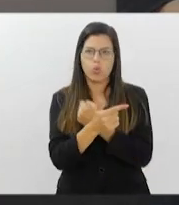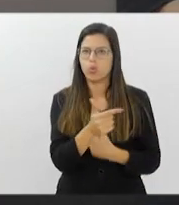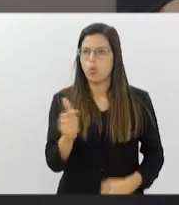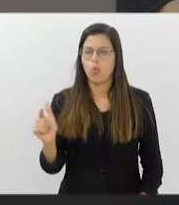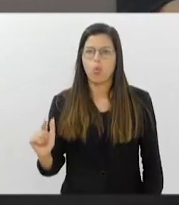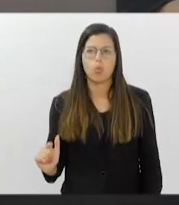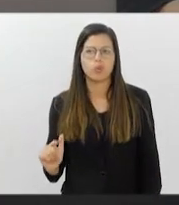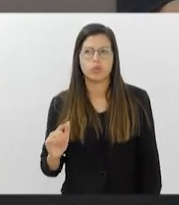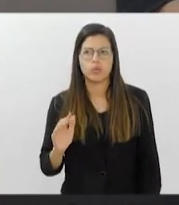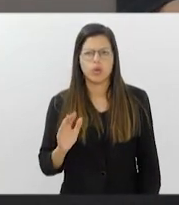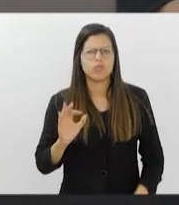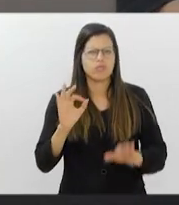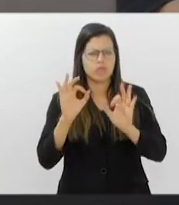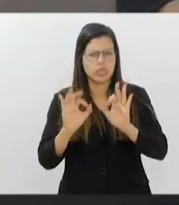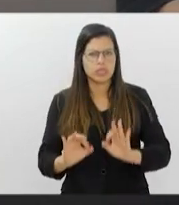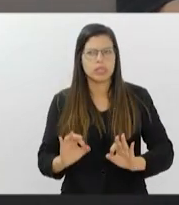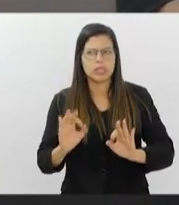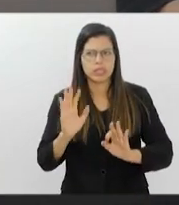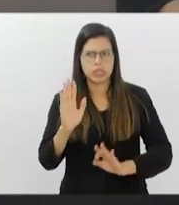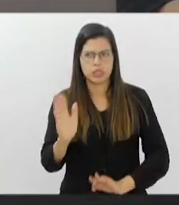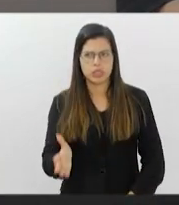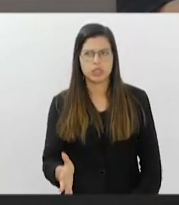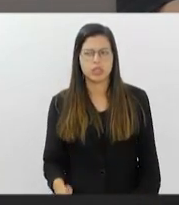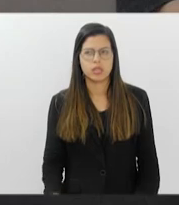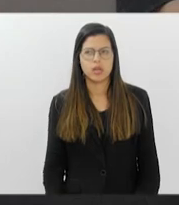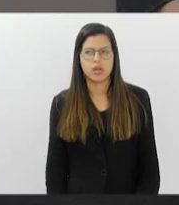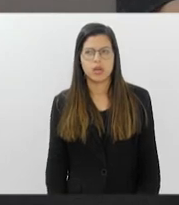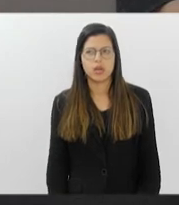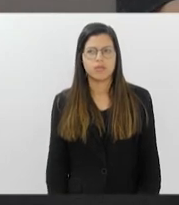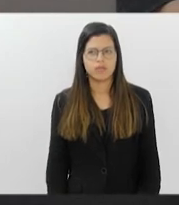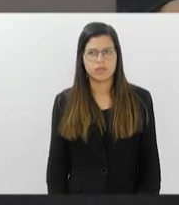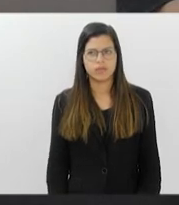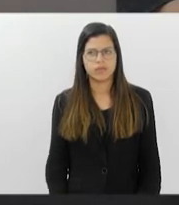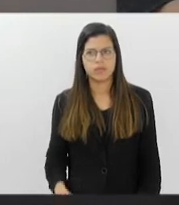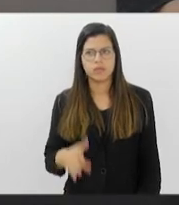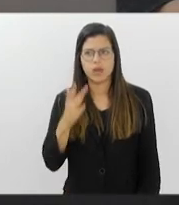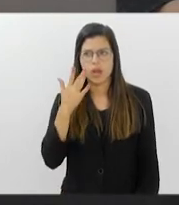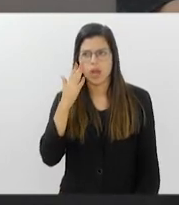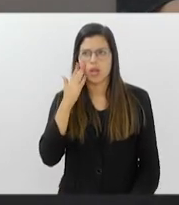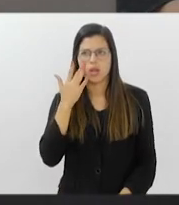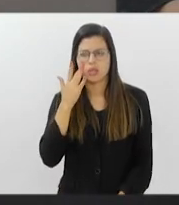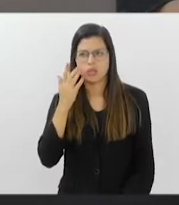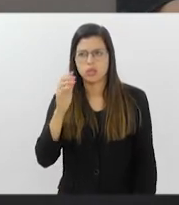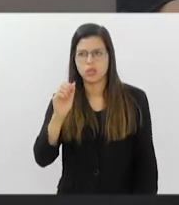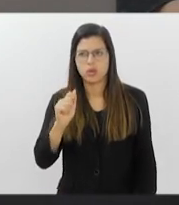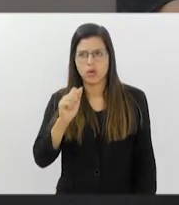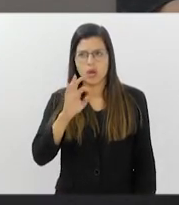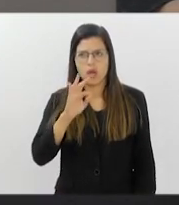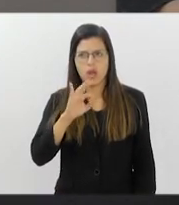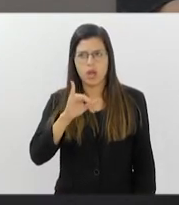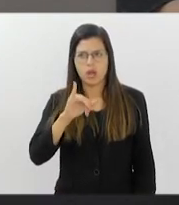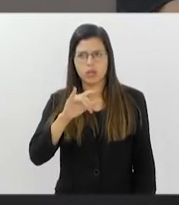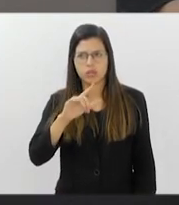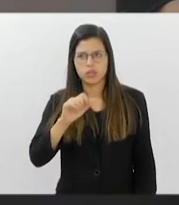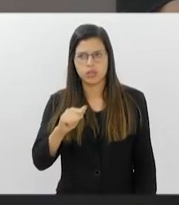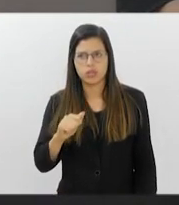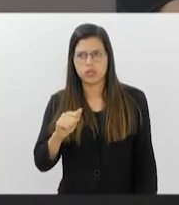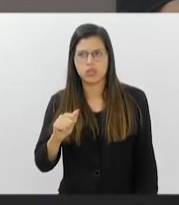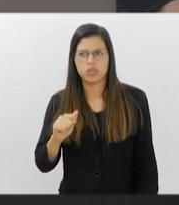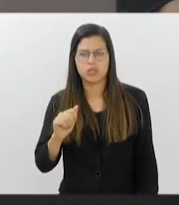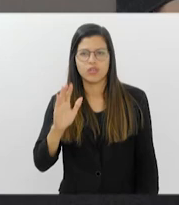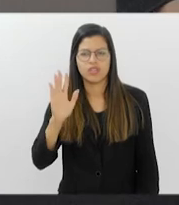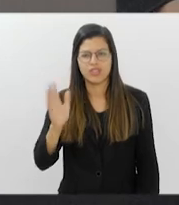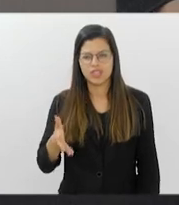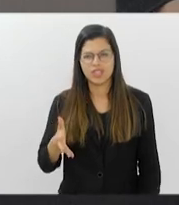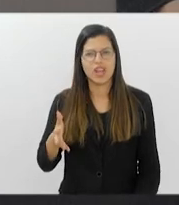já. Eu acho que... Eu também tenho essa percepção. Eu acho que o Atila Nunes, nas legislações pretéritas, pegou o panteão dos